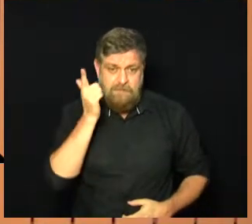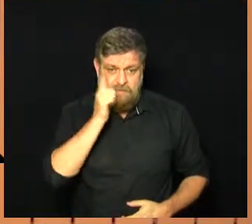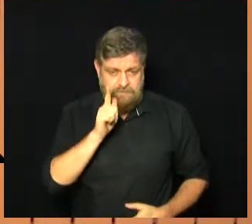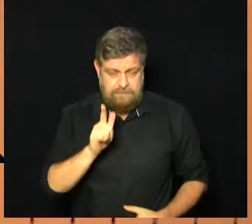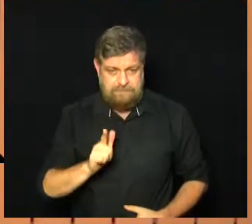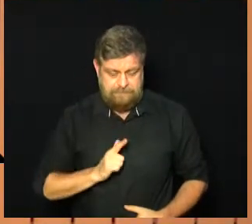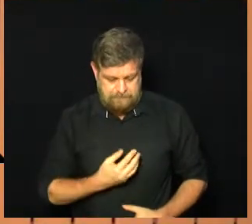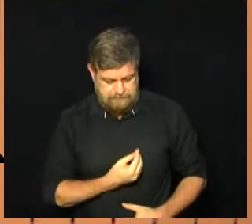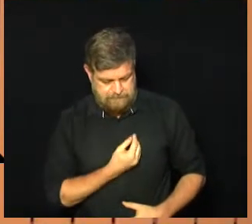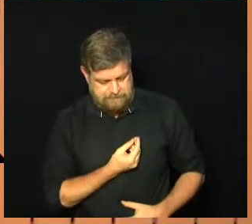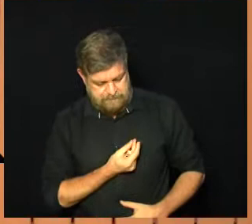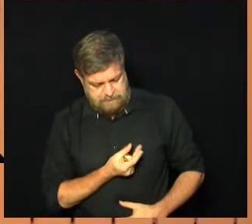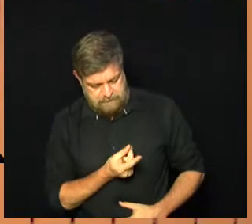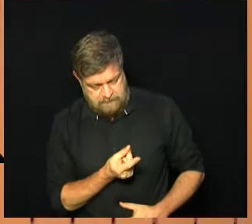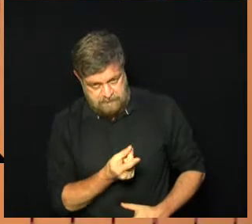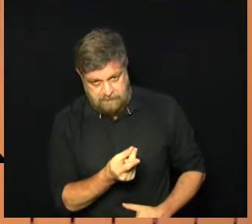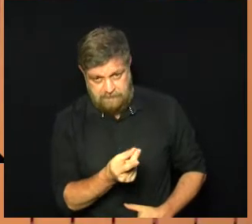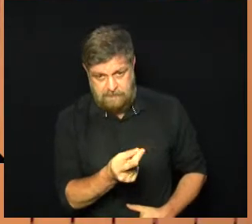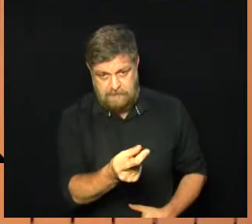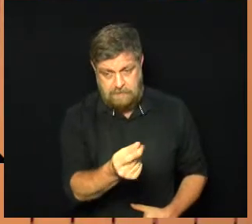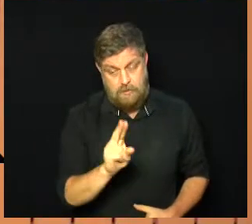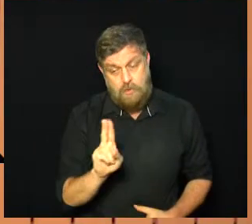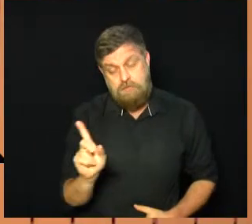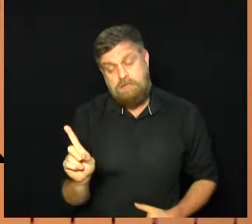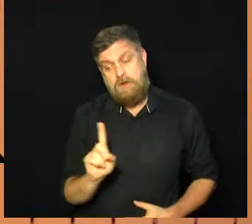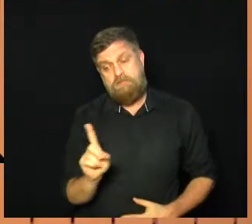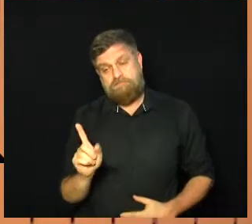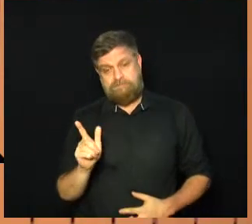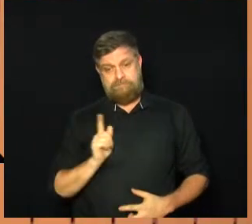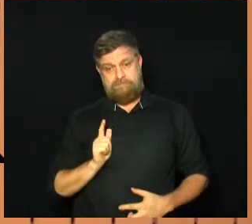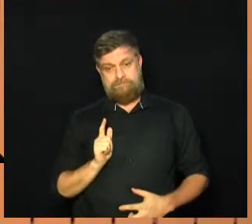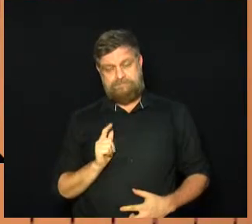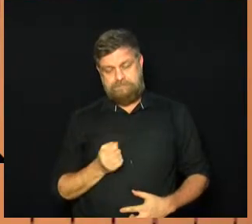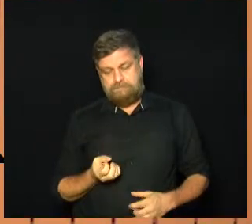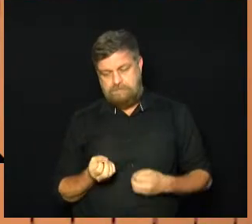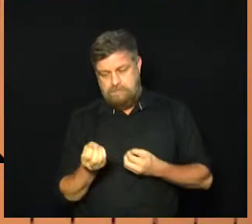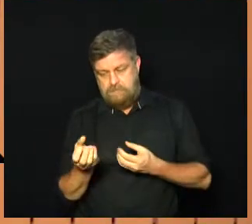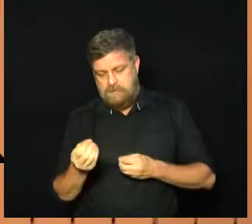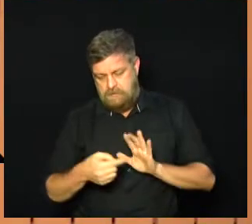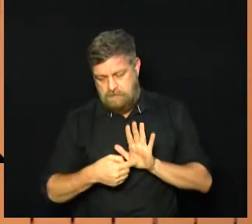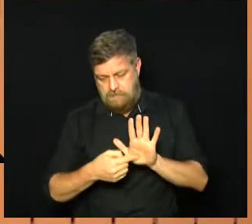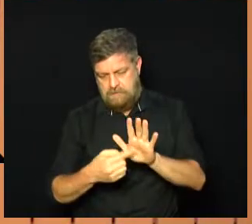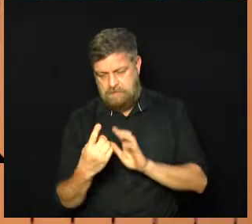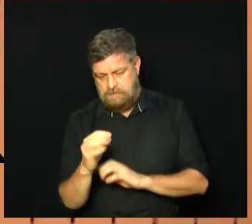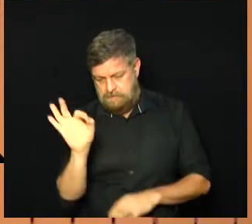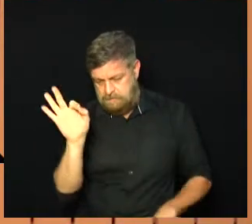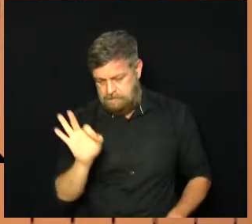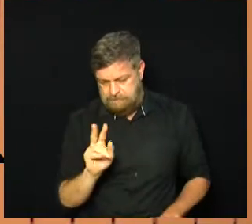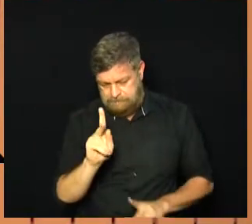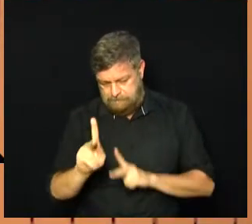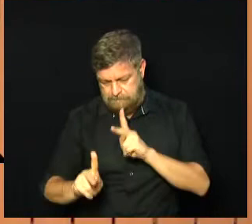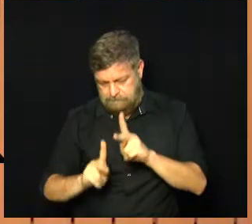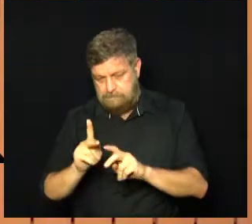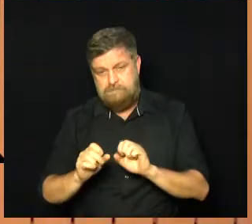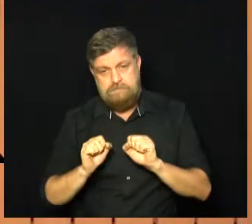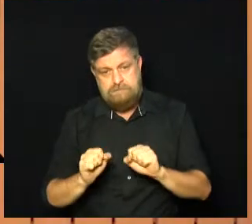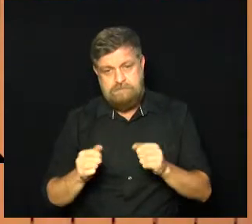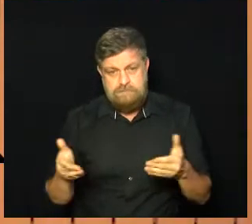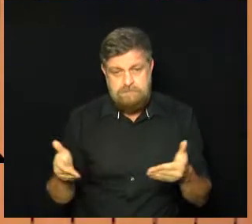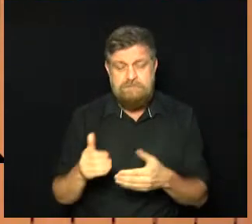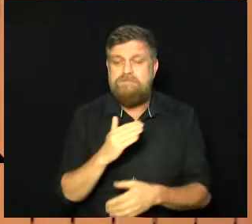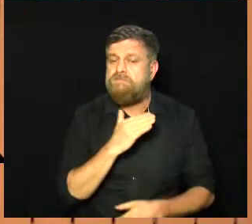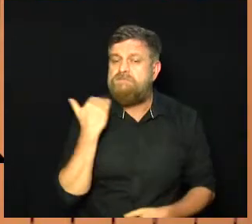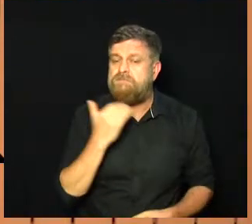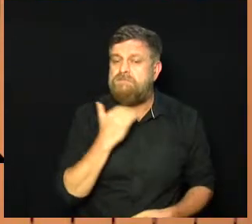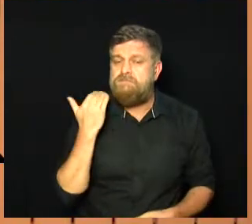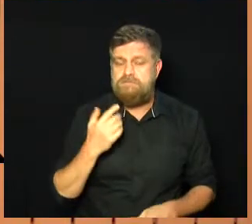a longevidade ou não. E tem alguns dados que mostram, inclusive, que 10% da população pode hoje estar morrendo